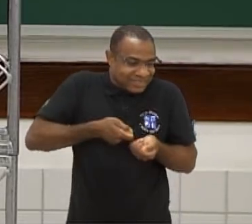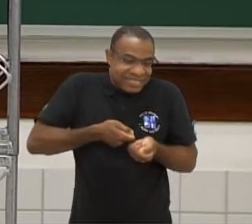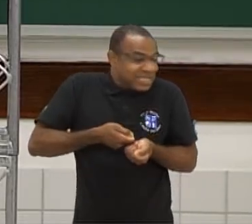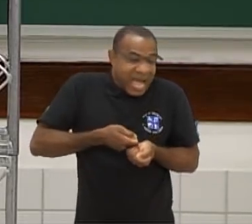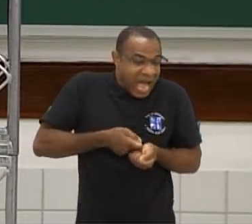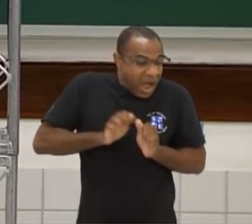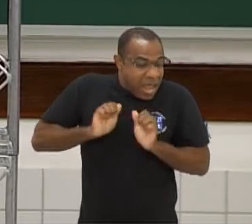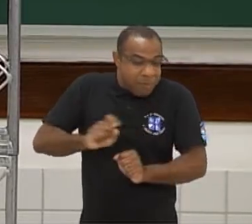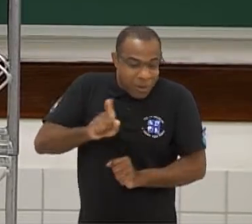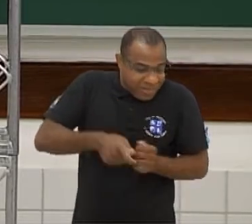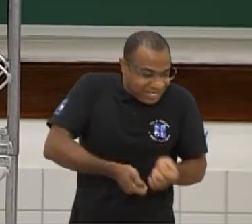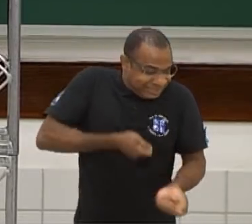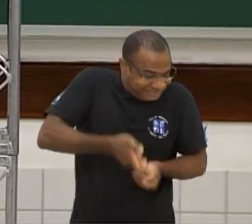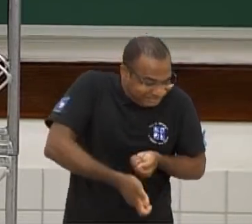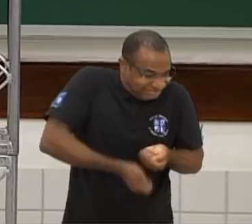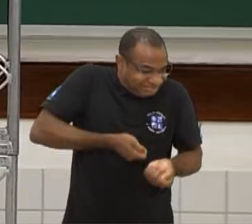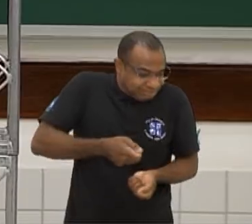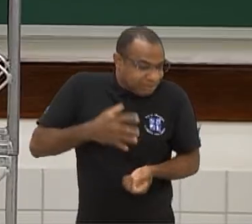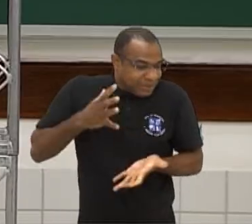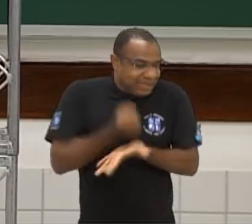está fazendo ali uma,